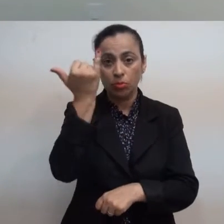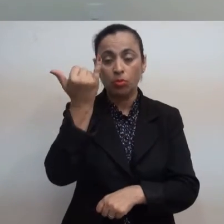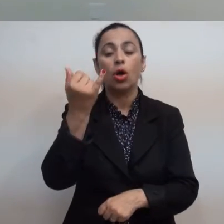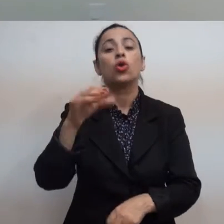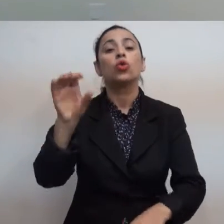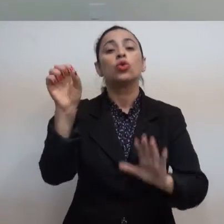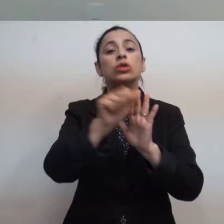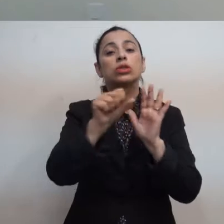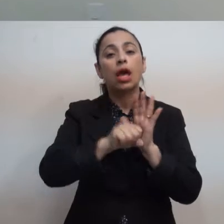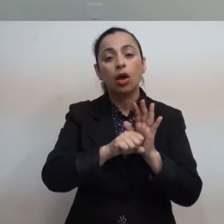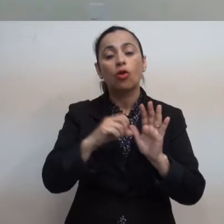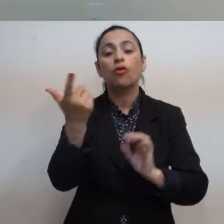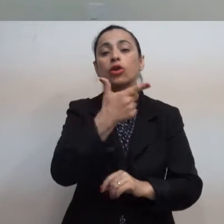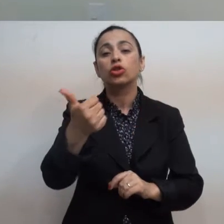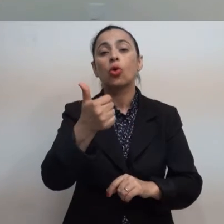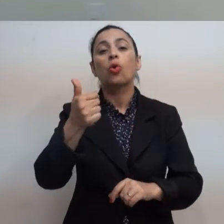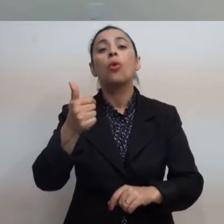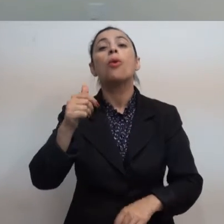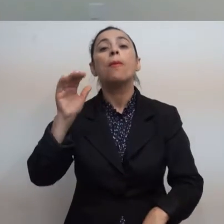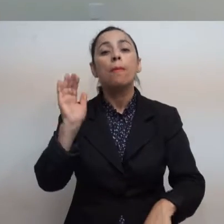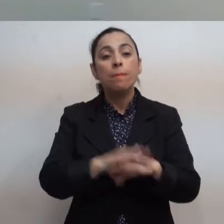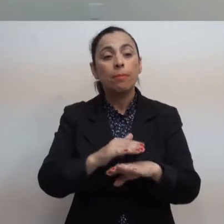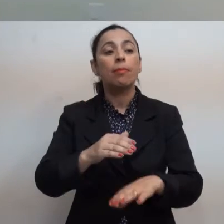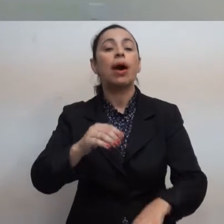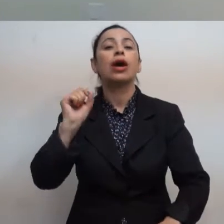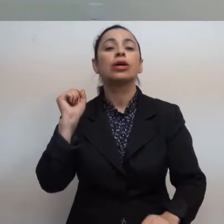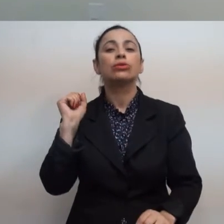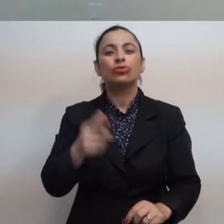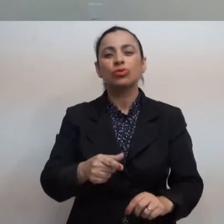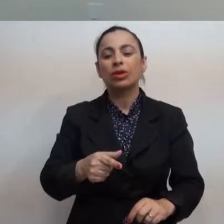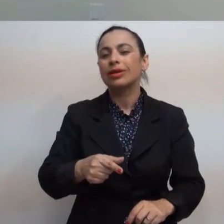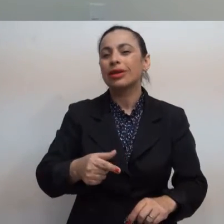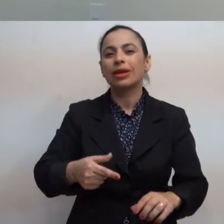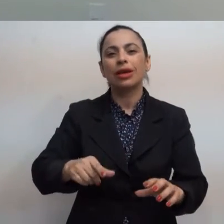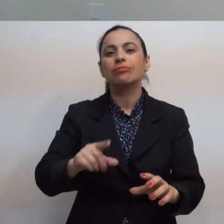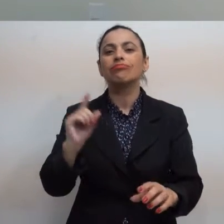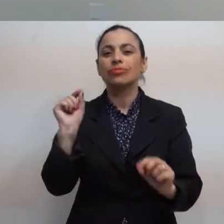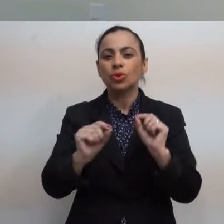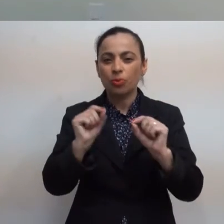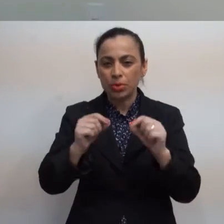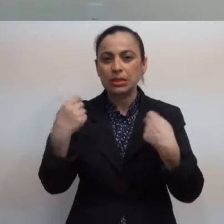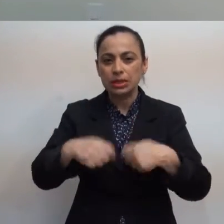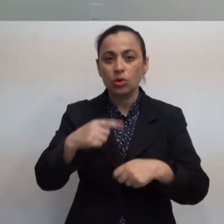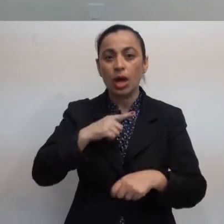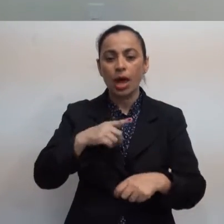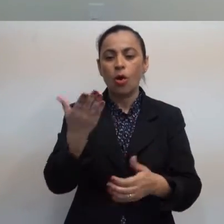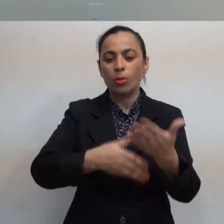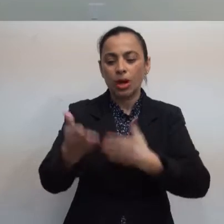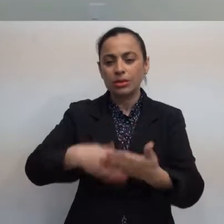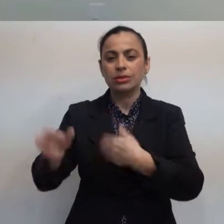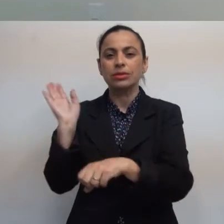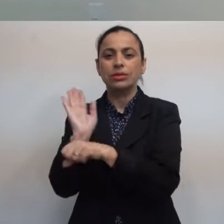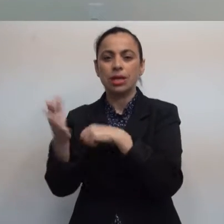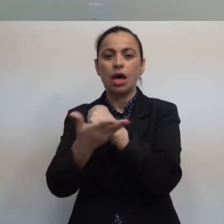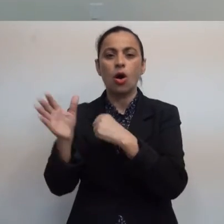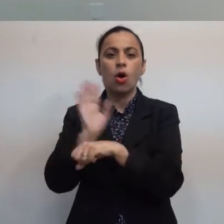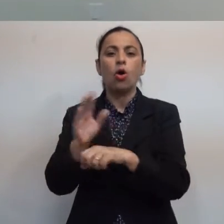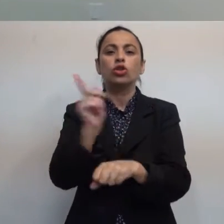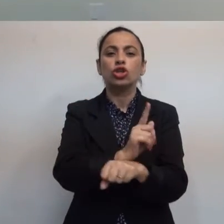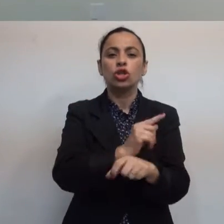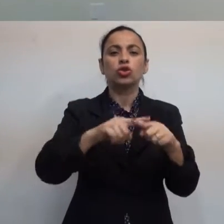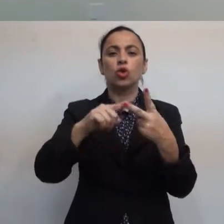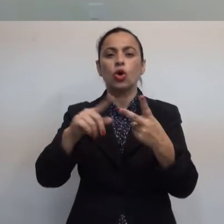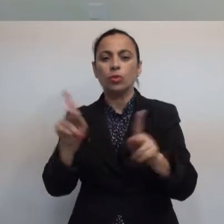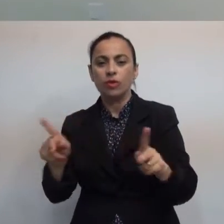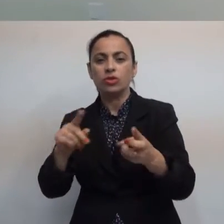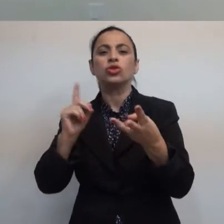pedagógica significativa no século XXI, mais do que nunca antes, nós temos que ter a colaboração entre os gestores,